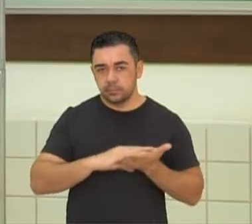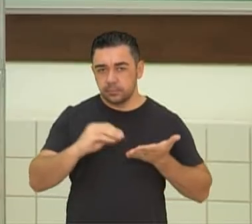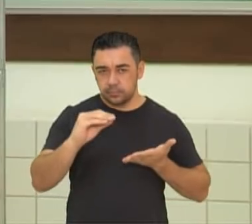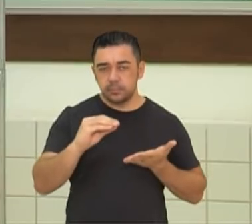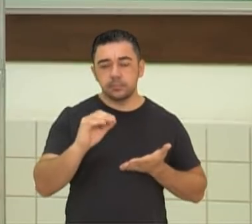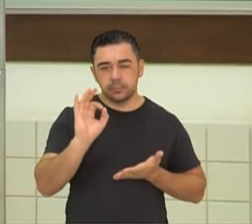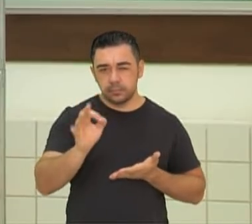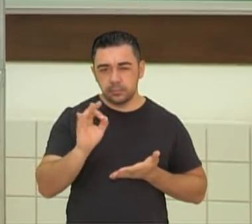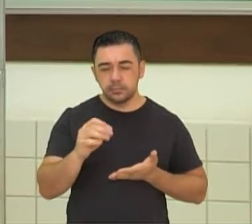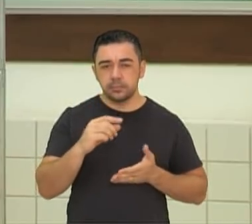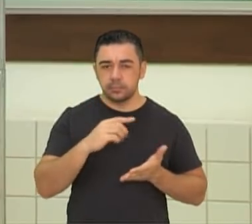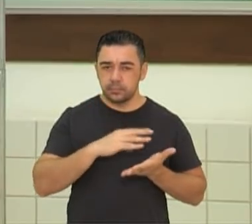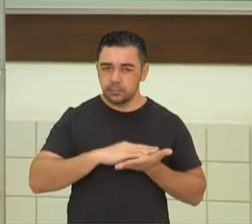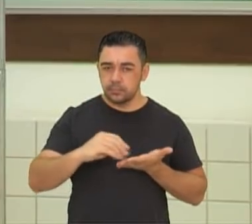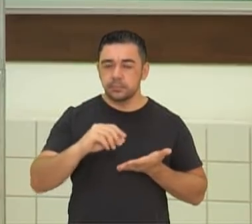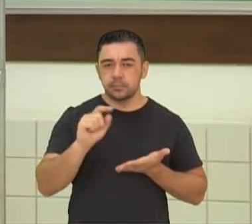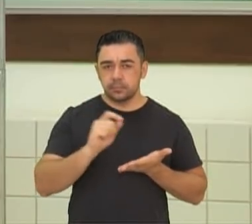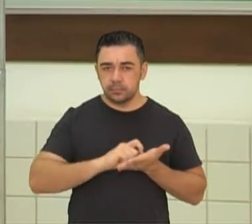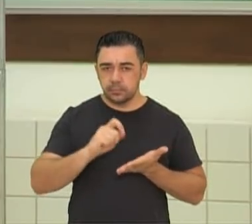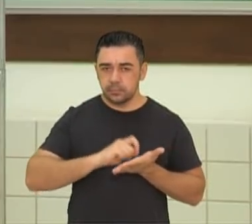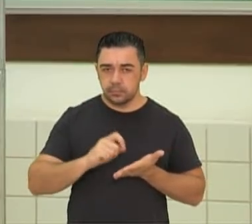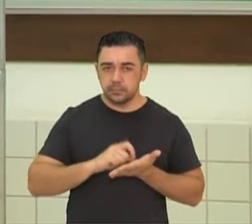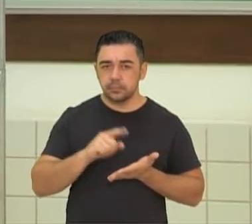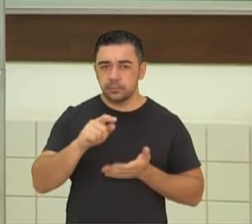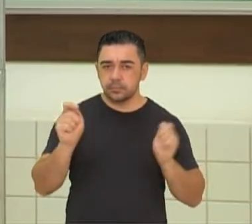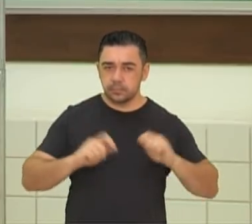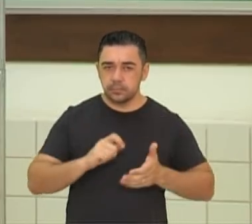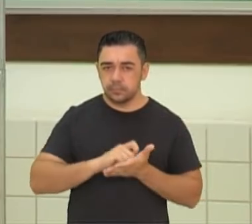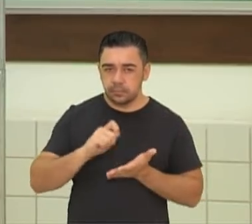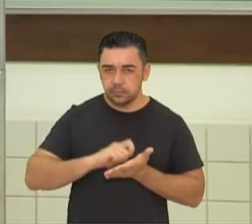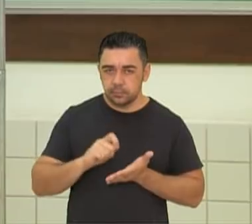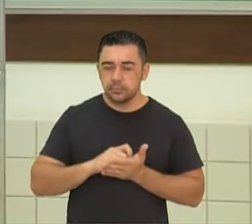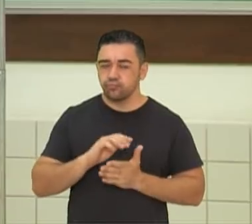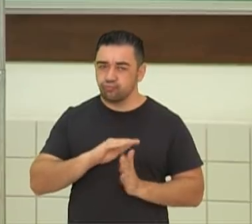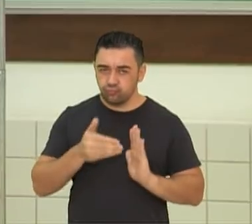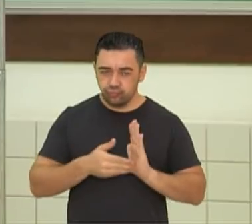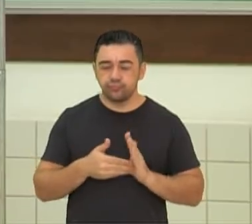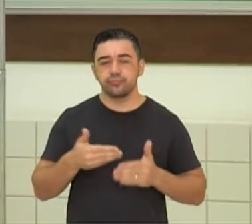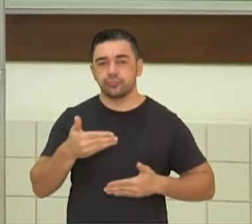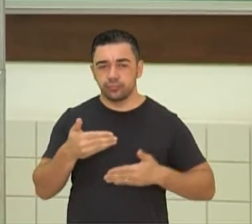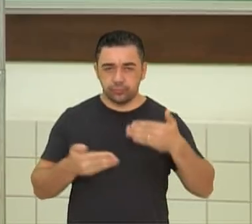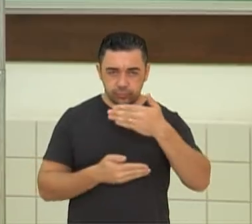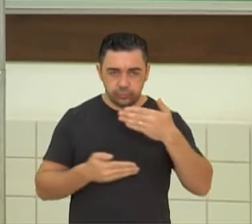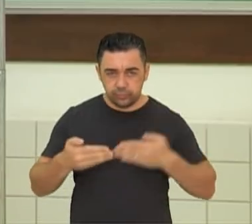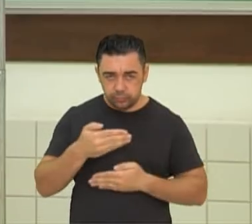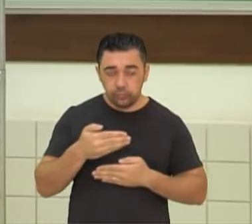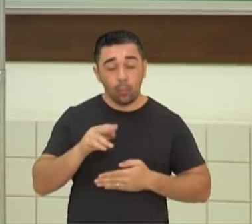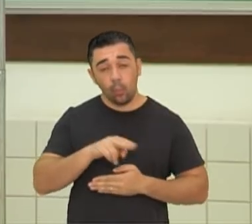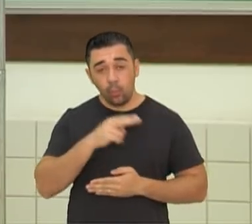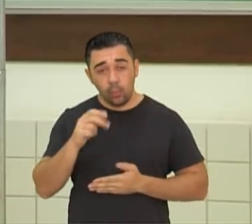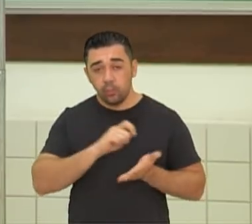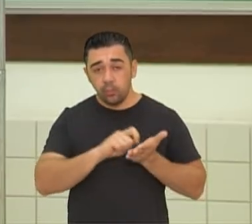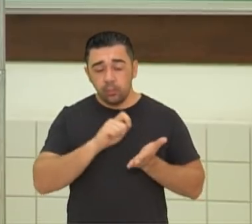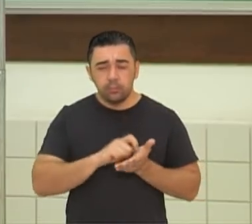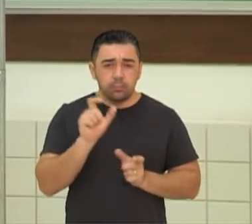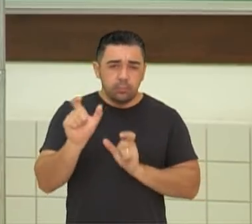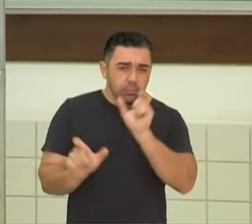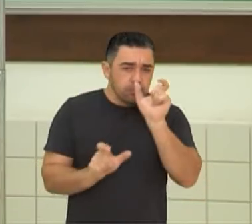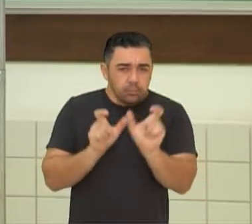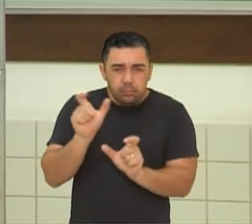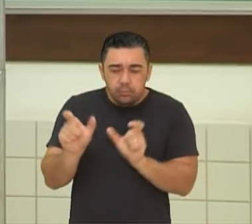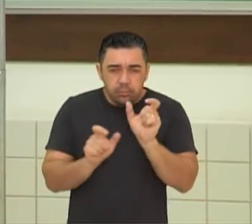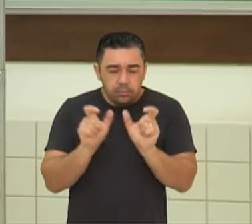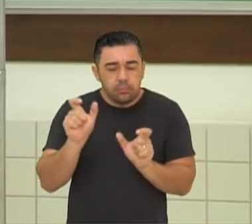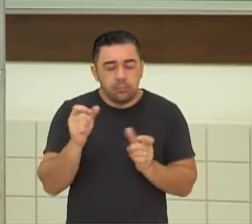tá bom? Esse tempo de anotação. Você pode escrever tudo que está no slide, vai do seu gosto, ou anotar as palavras-chave, aquilo que é